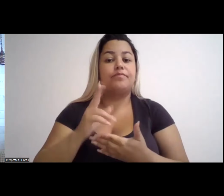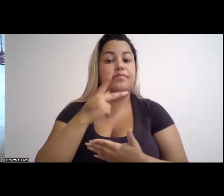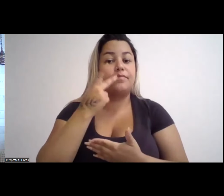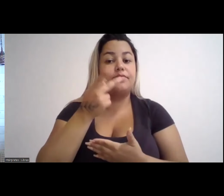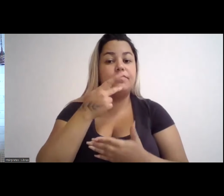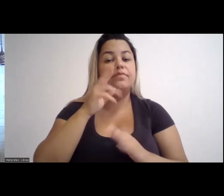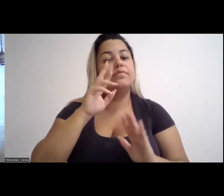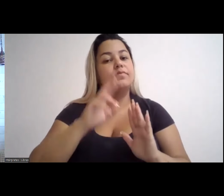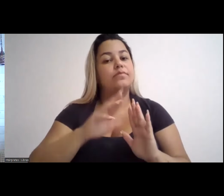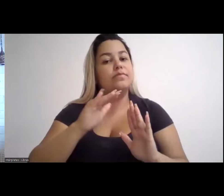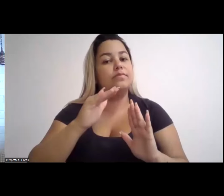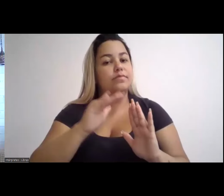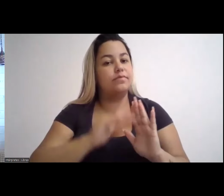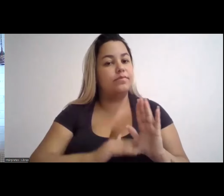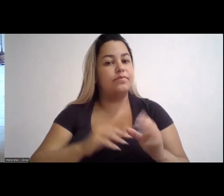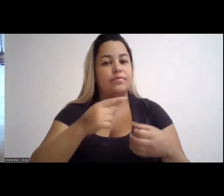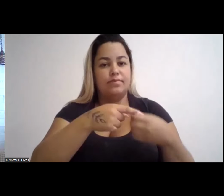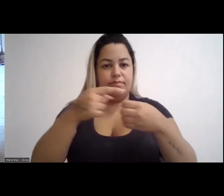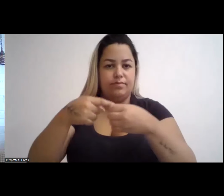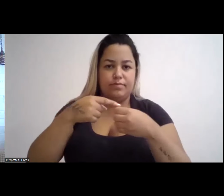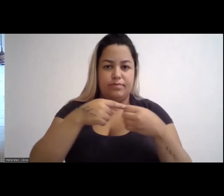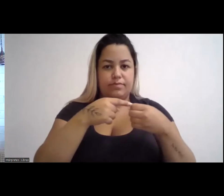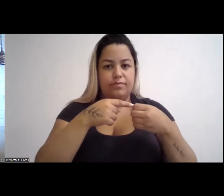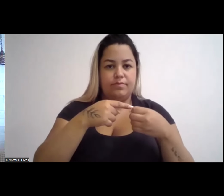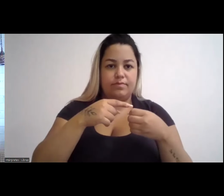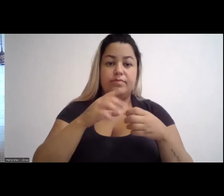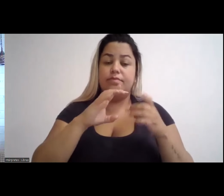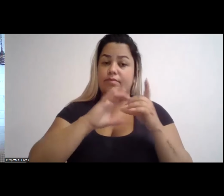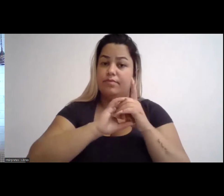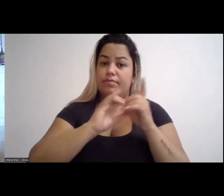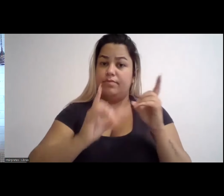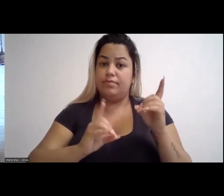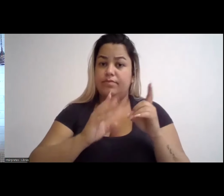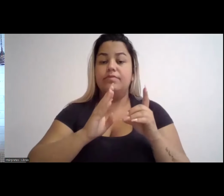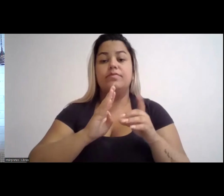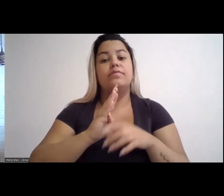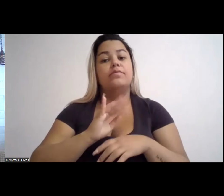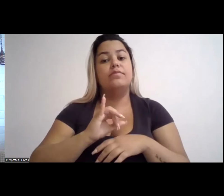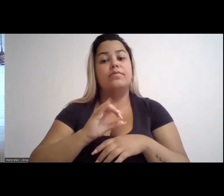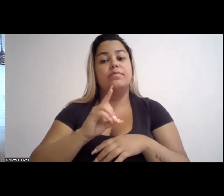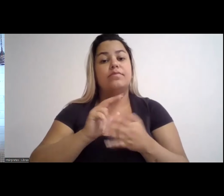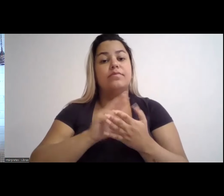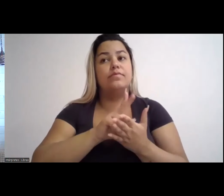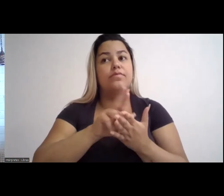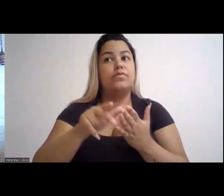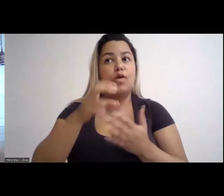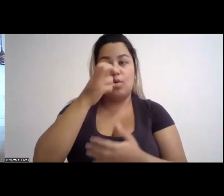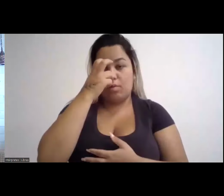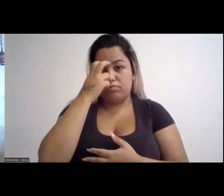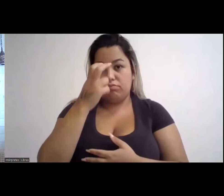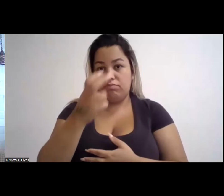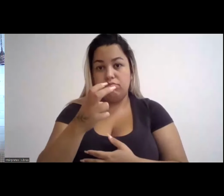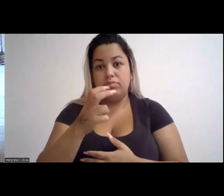da cidadania e da democracia, da biodiversidade cultural e